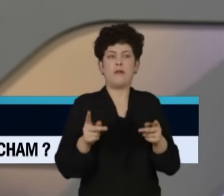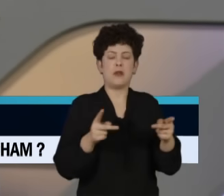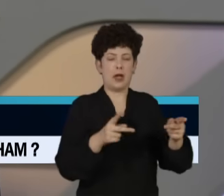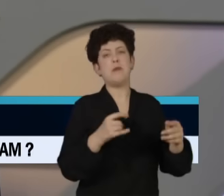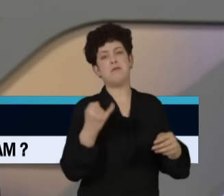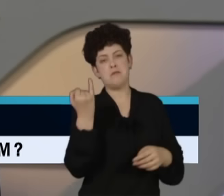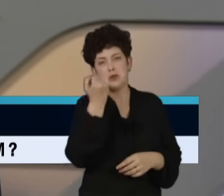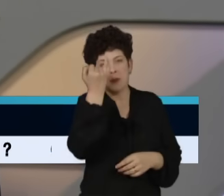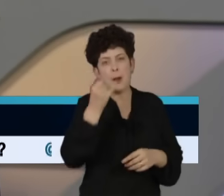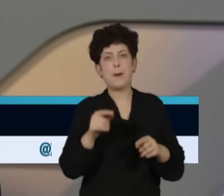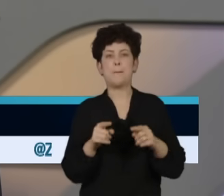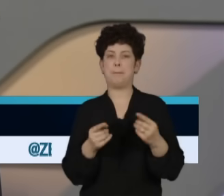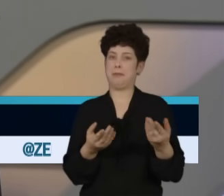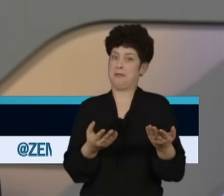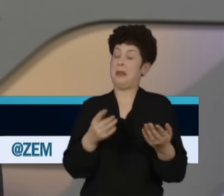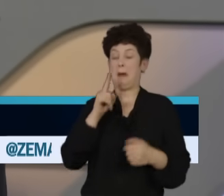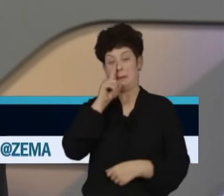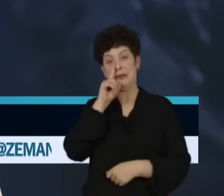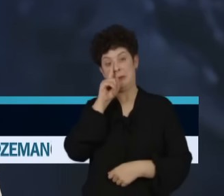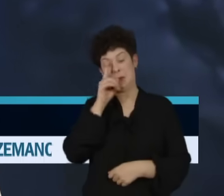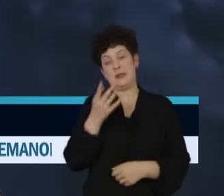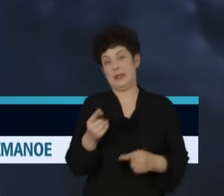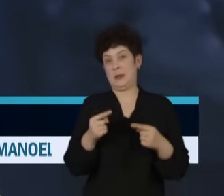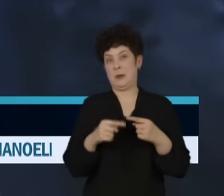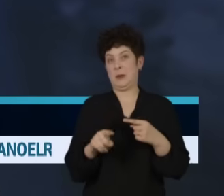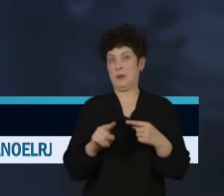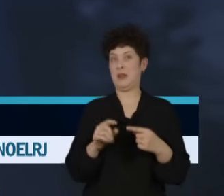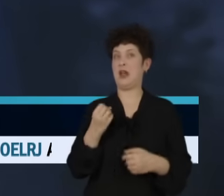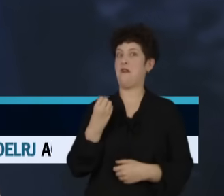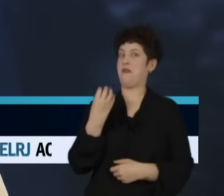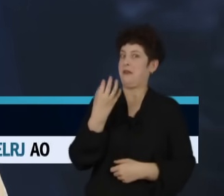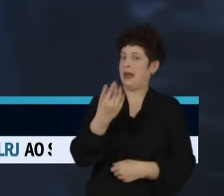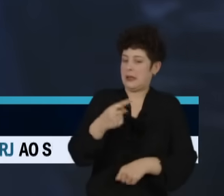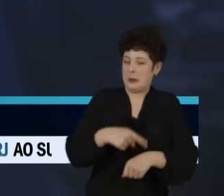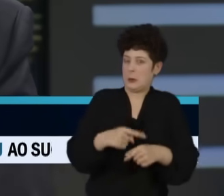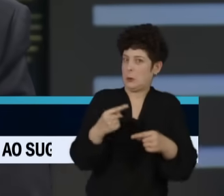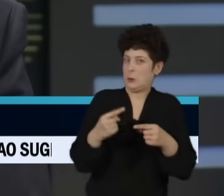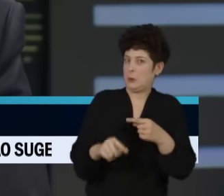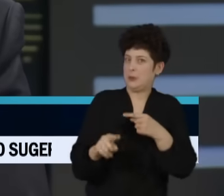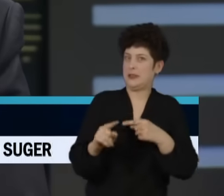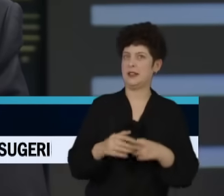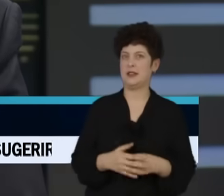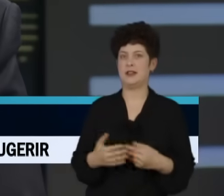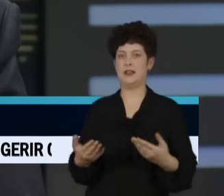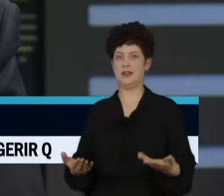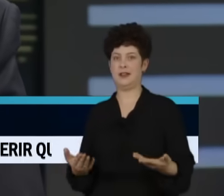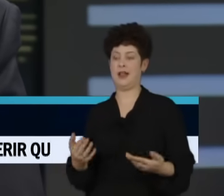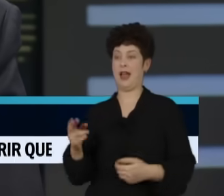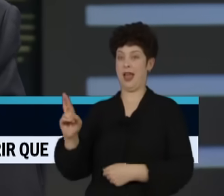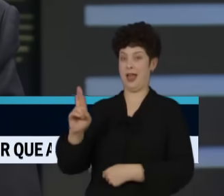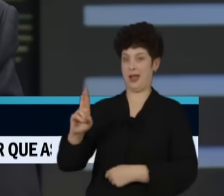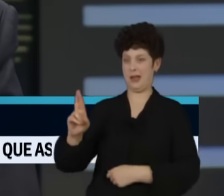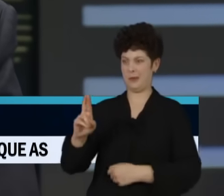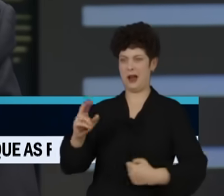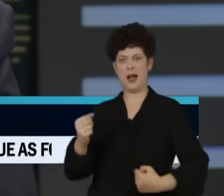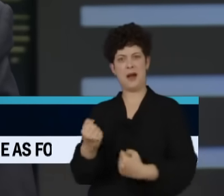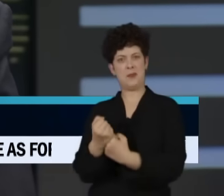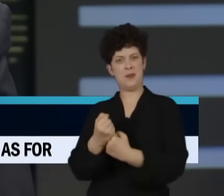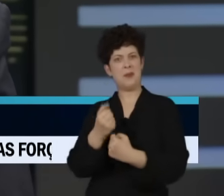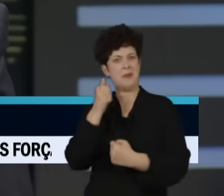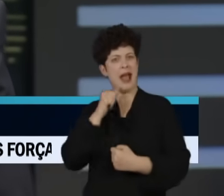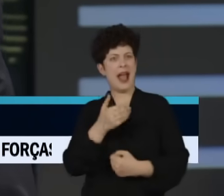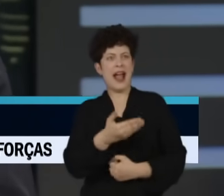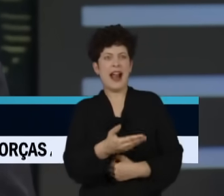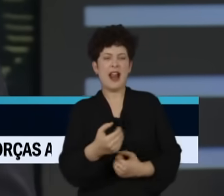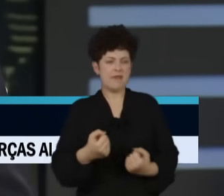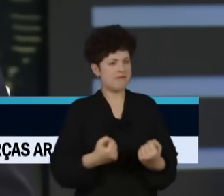importante, é temerária. É, foi uma viagem realmente fora de hora, né? É, até os republicanos deram apoio a ela, né?